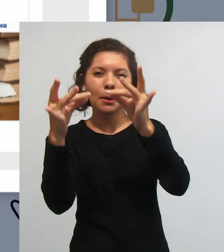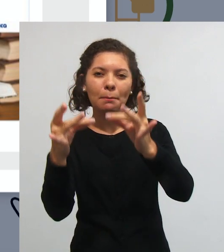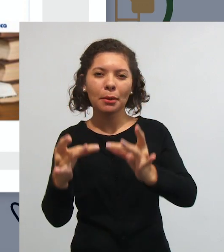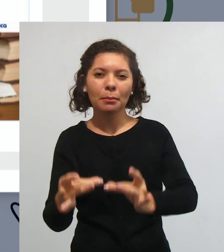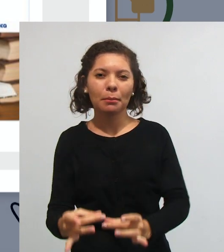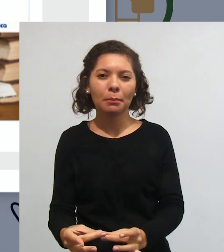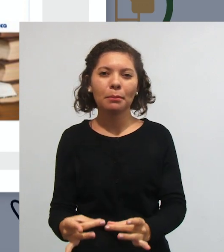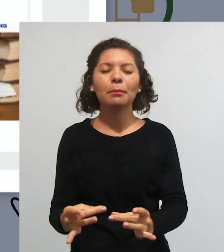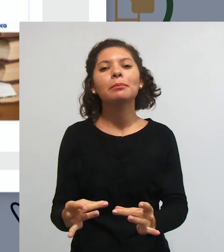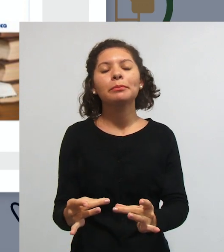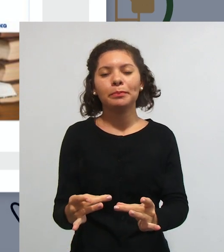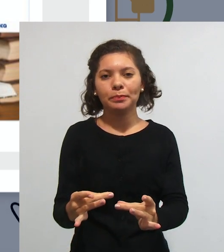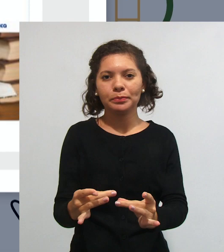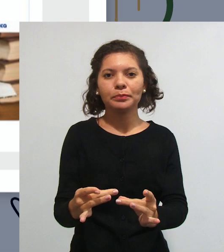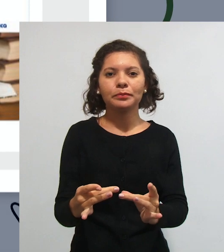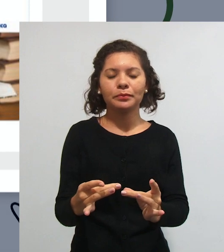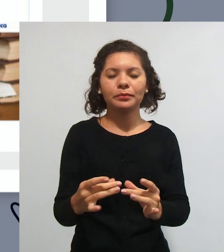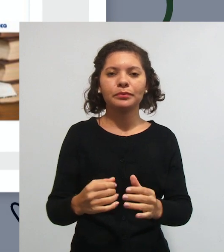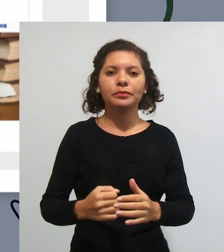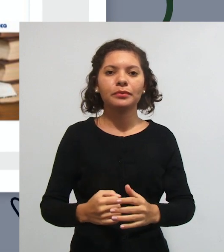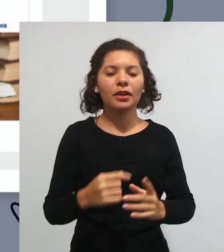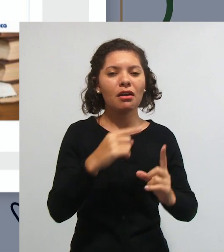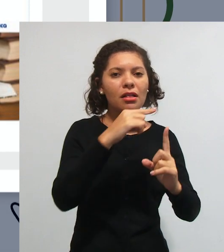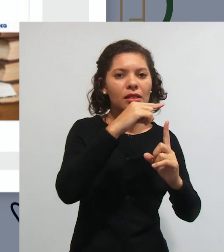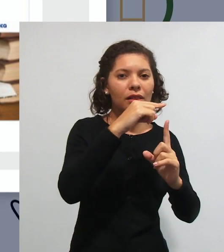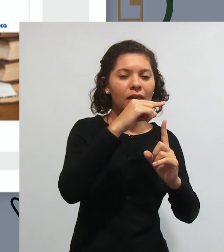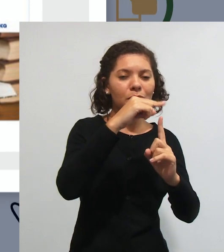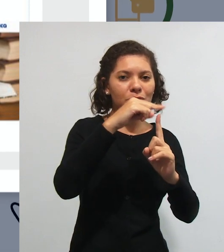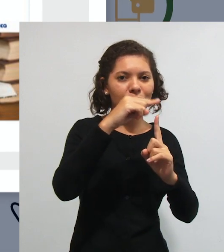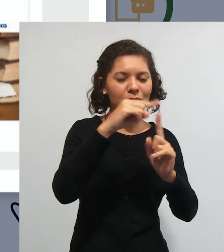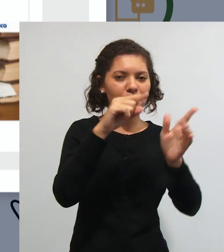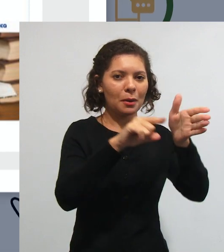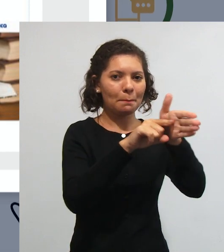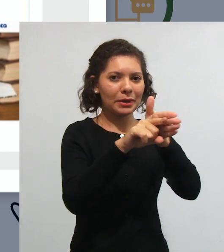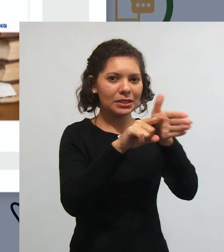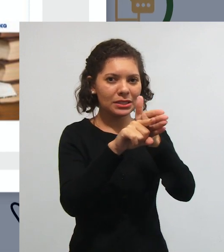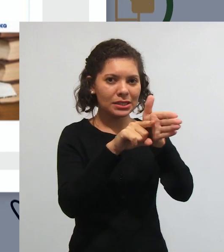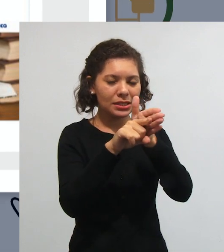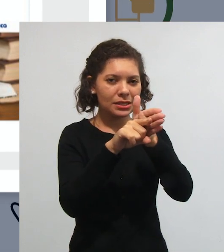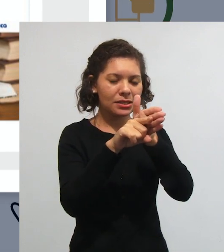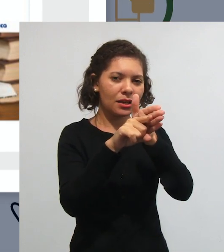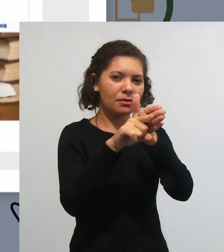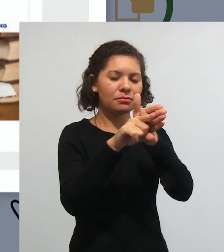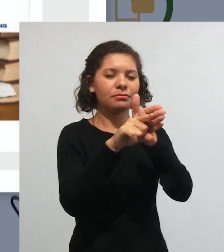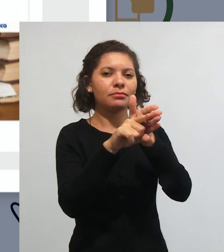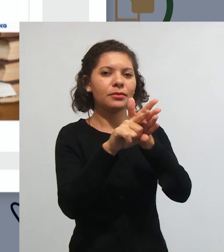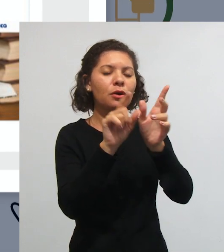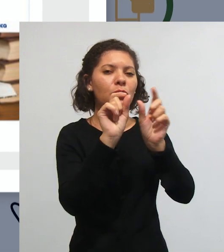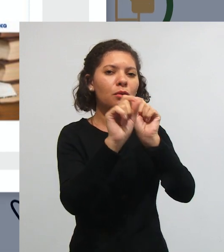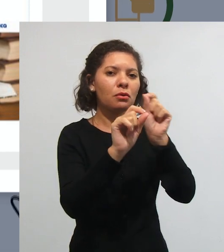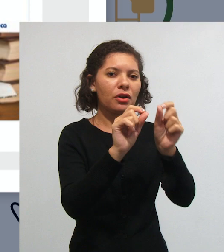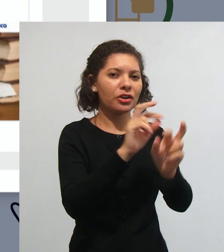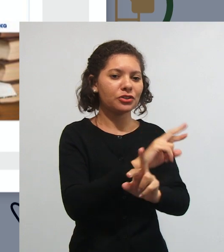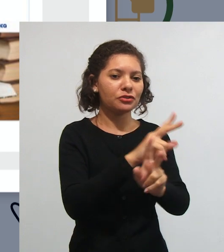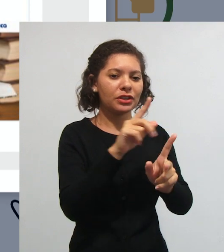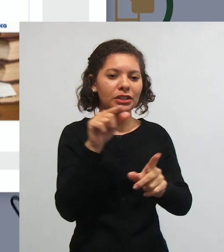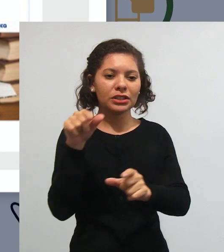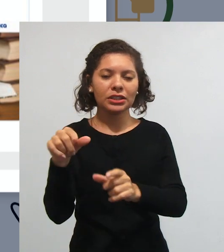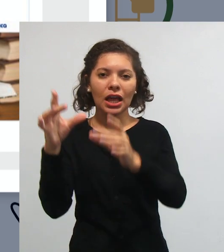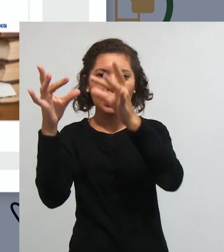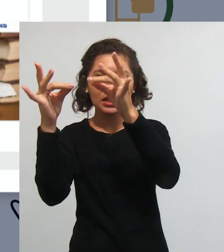descritiva, ao contrário da exploratória, o objetivo dela é fazer uma observação, um registro